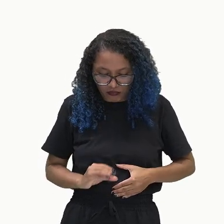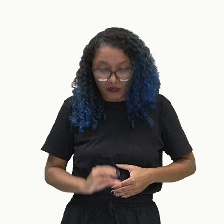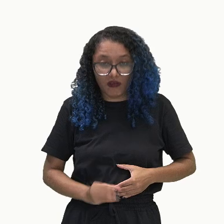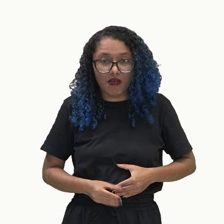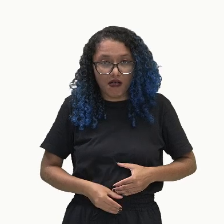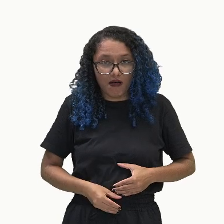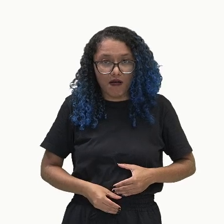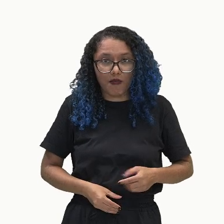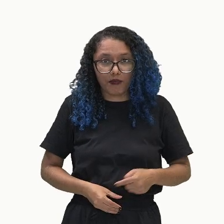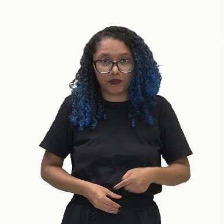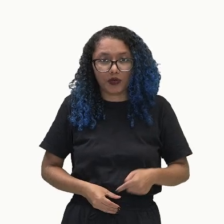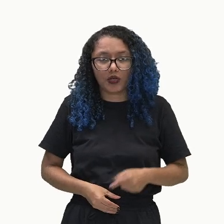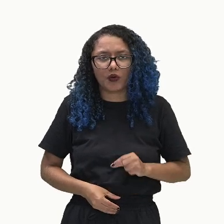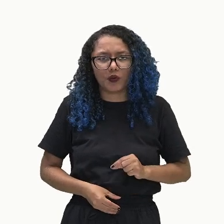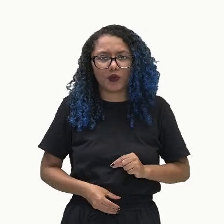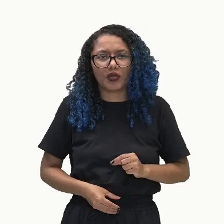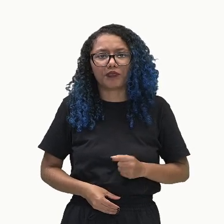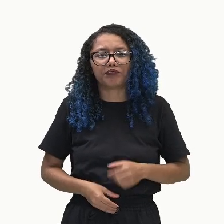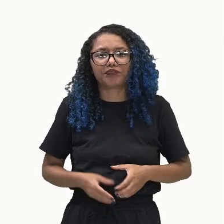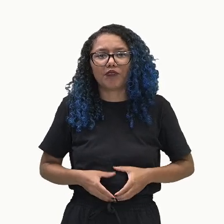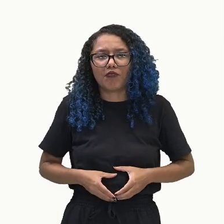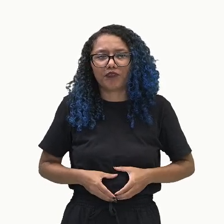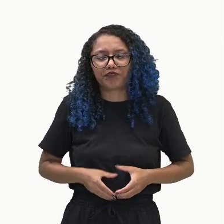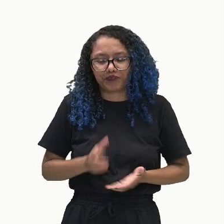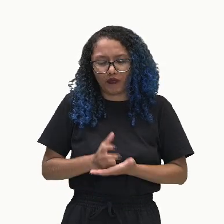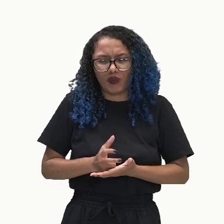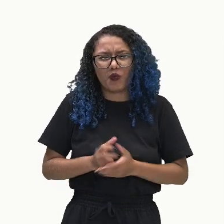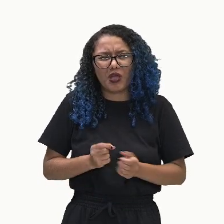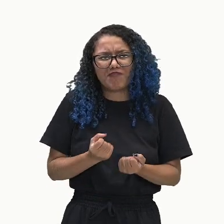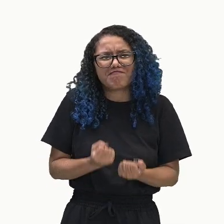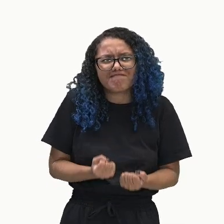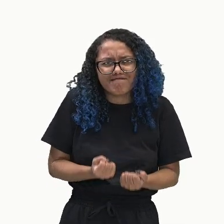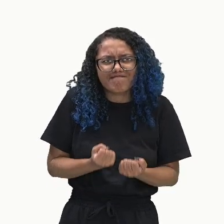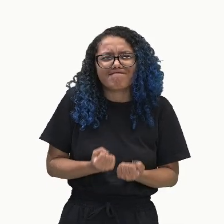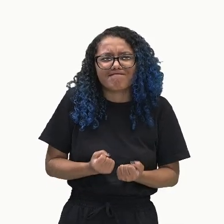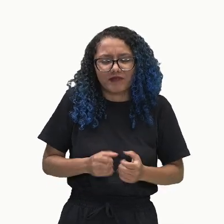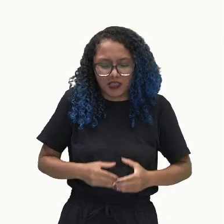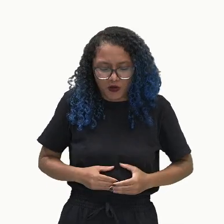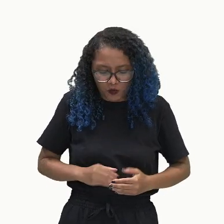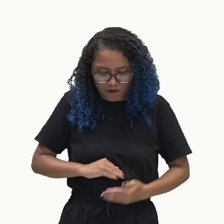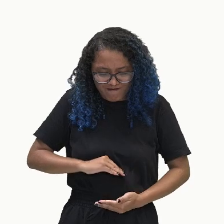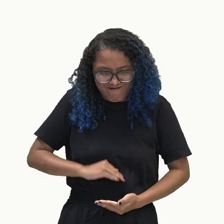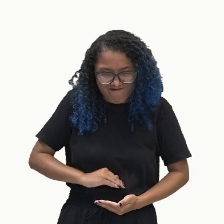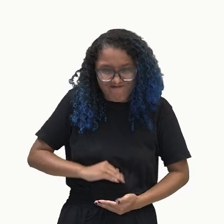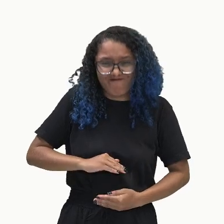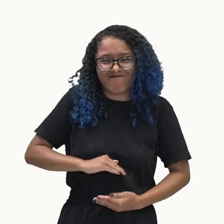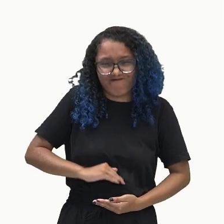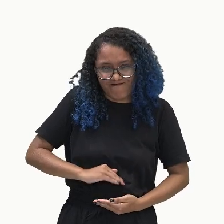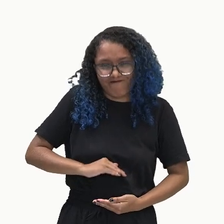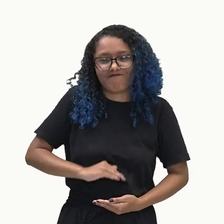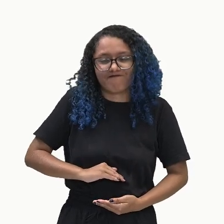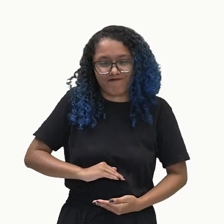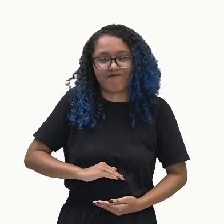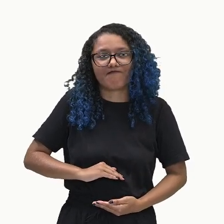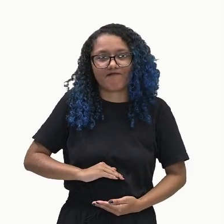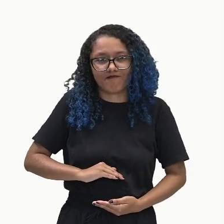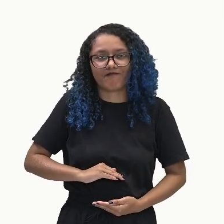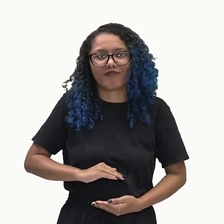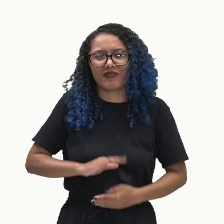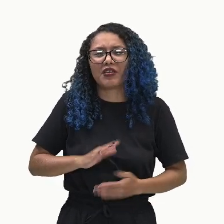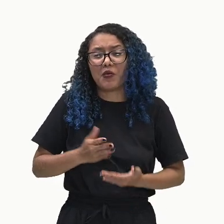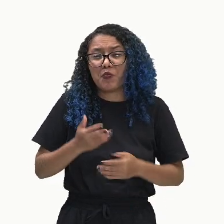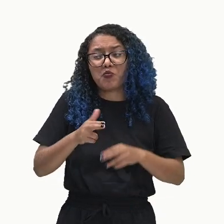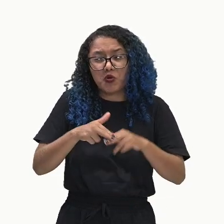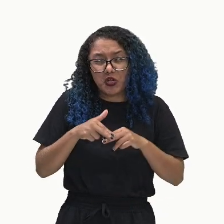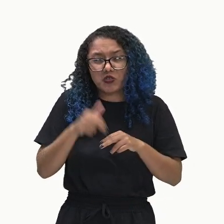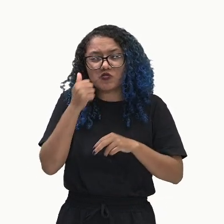o feto e a placenta vão ter o peso muito grande e vão comprimir a bexiga. A mãe vai muitas vezes ao banheiro por